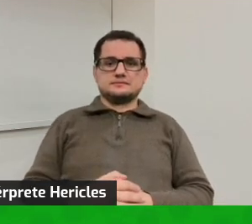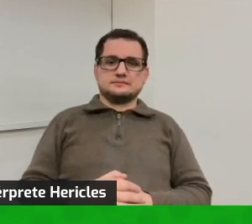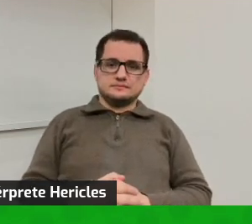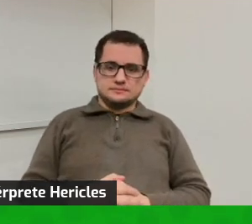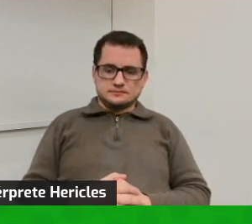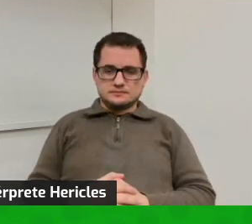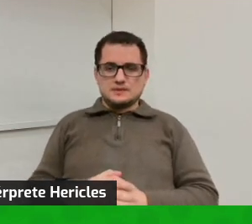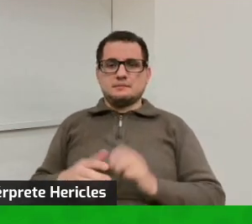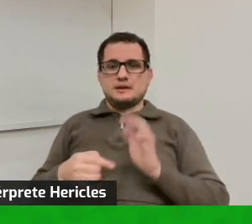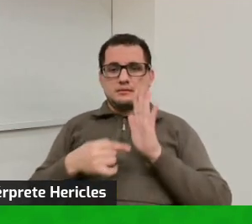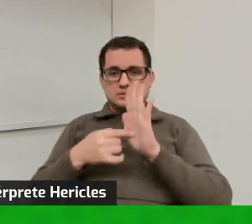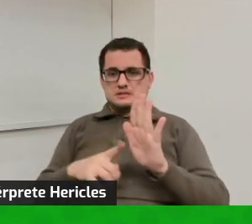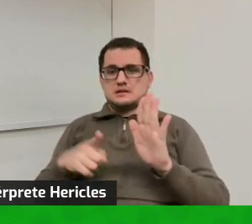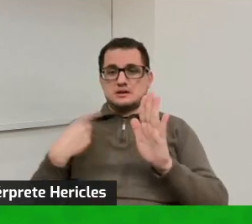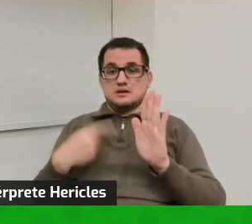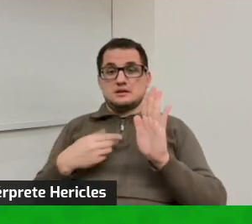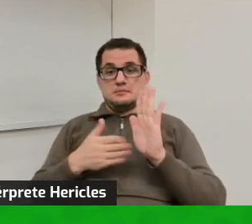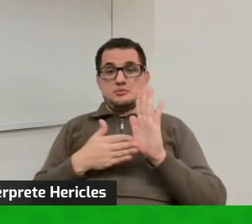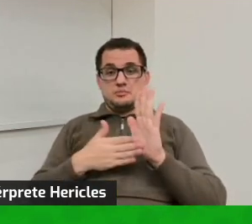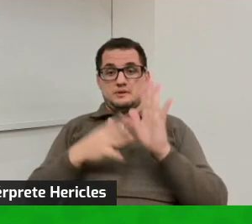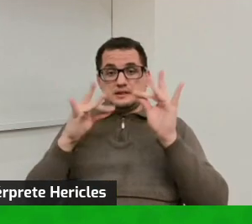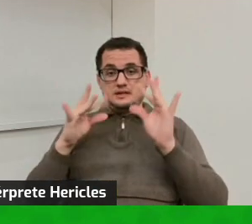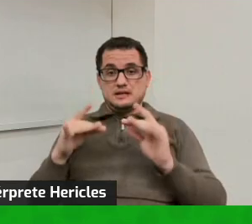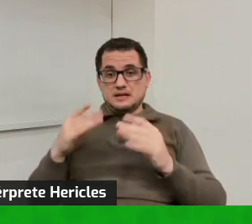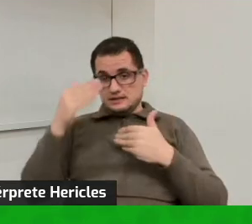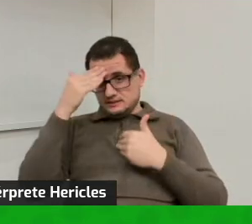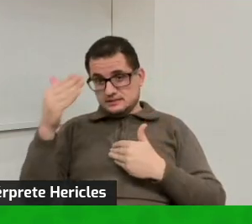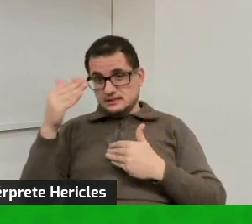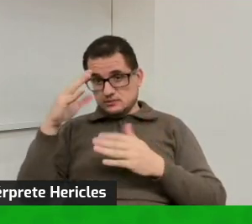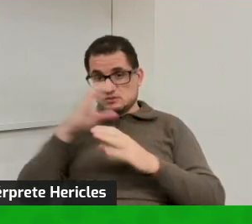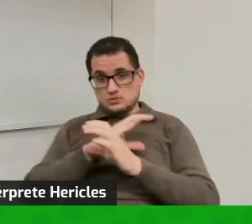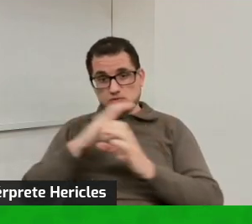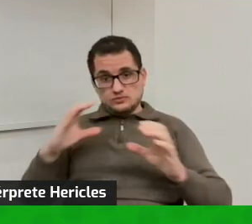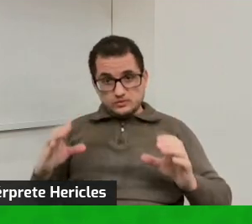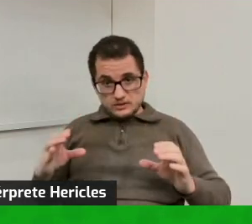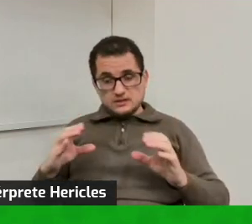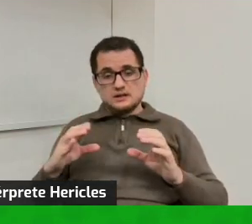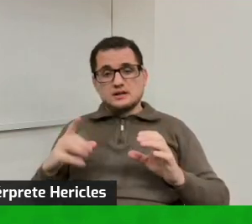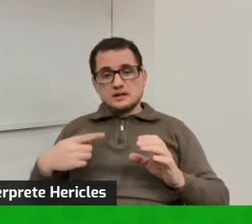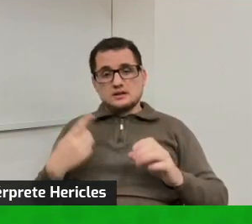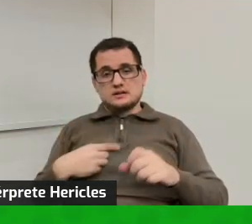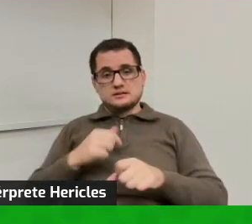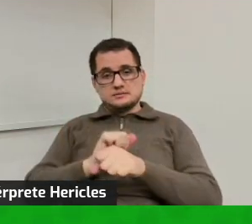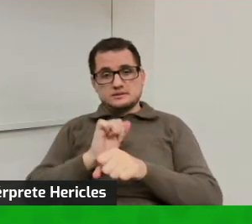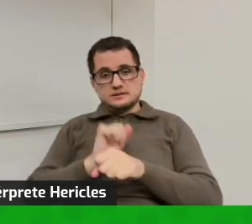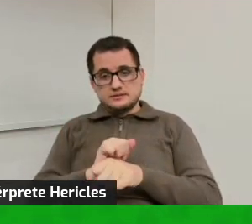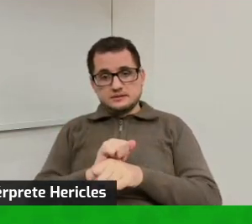para apresentar nossa proposta em detalhes. Agradecemos a confiança, ficamos à disposição para qualquer esclarecimento,